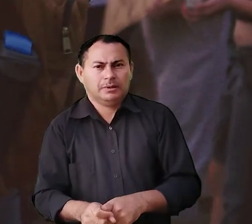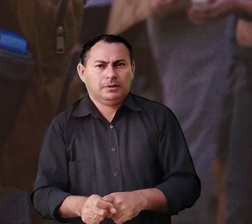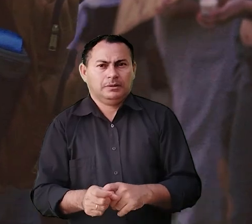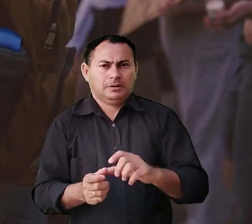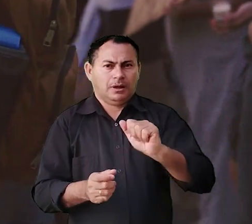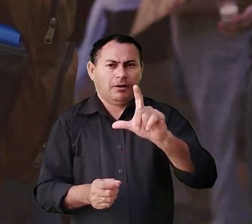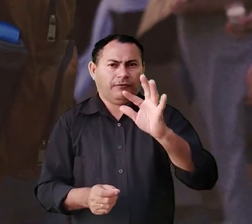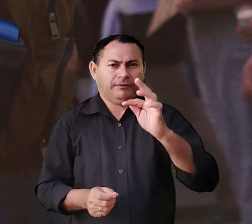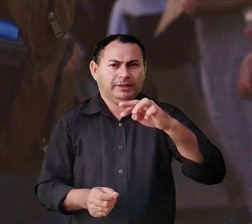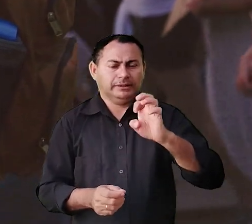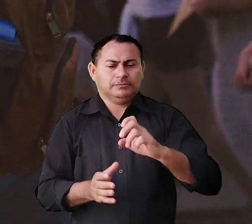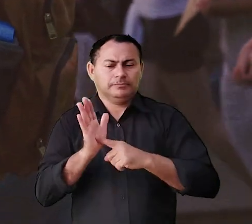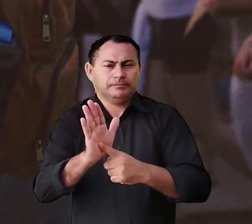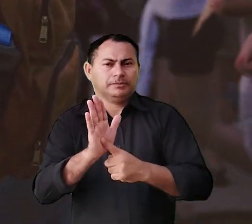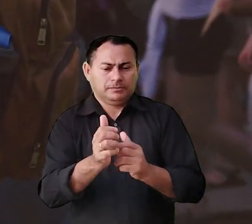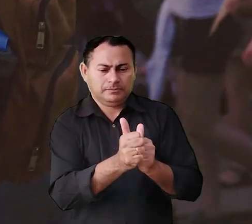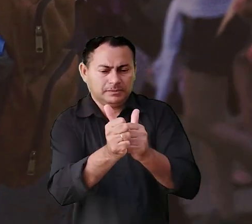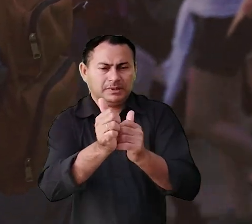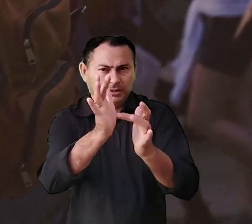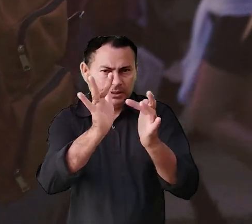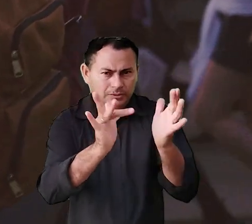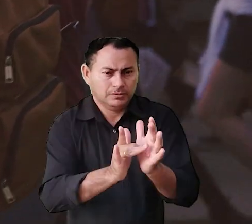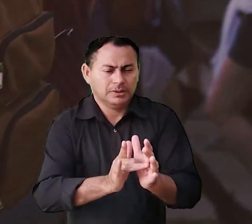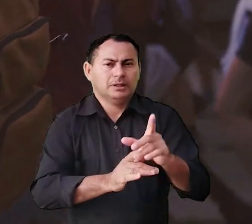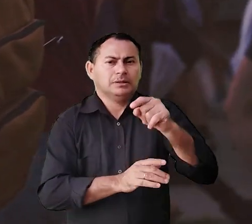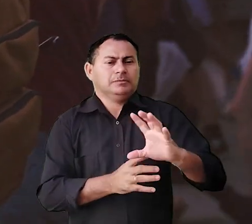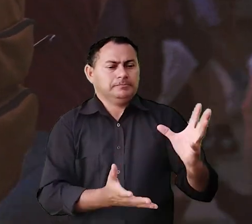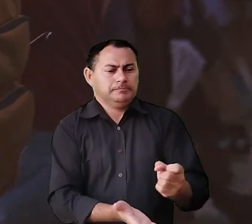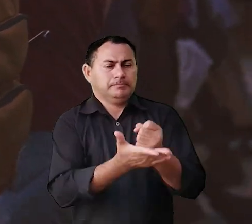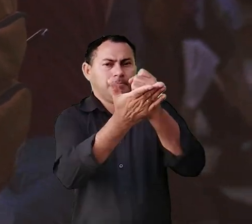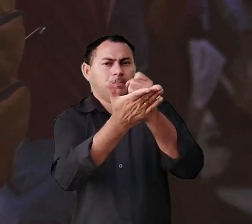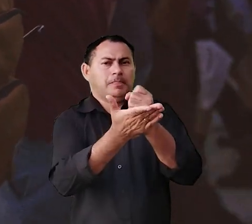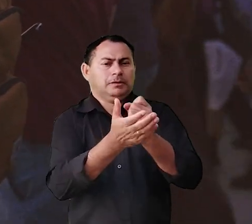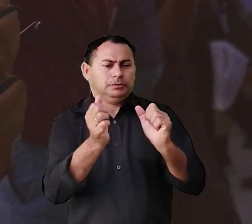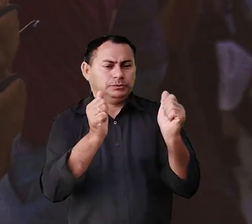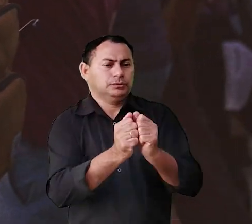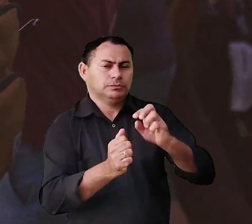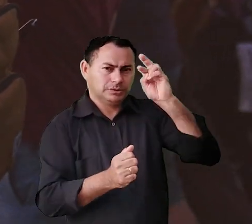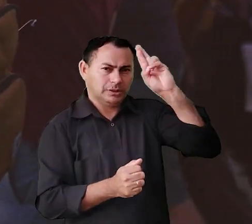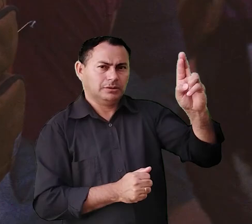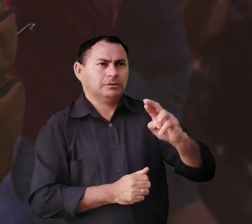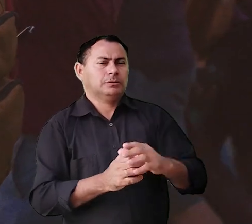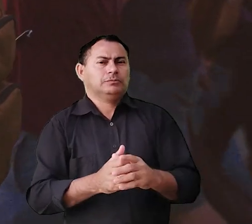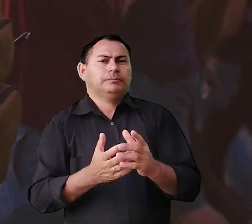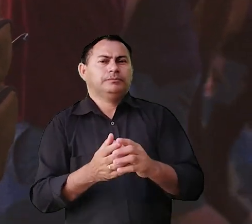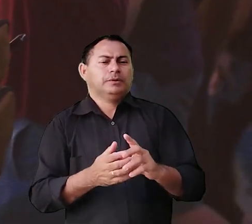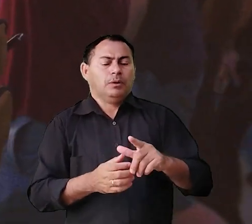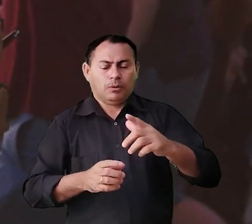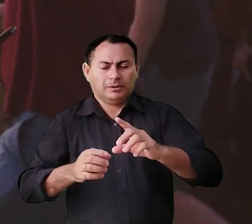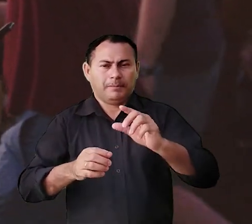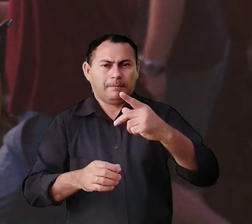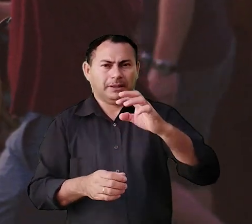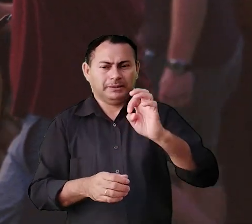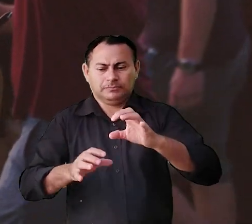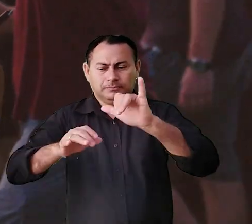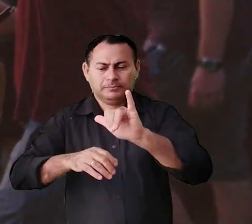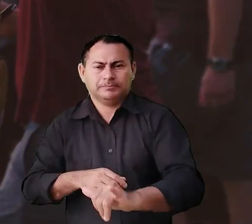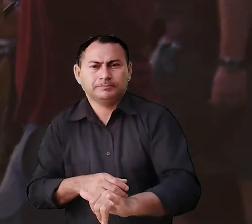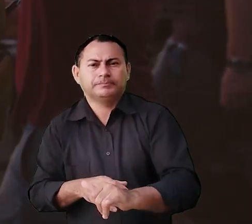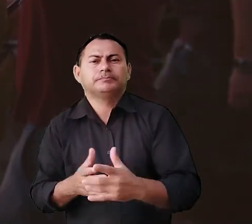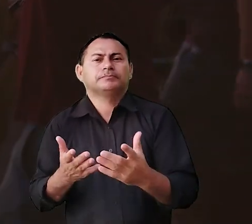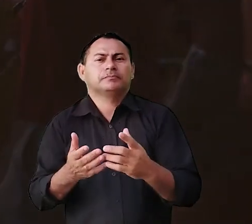voltar. Esses alfinetes representam os seguidores de Jesus que serão arrebatados para junto do Senhor no ar. Os outros